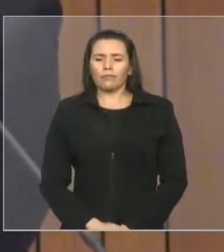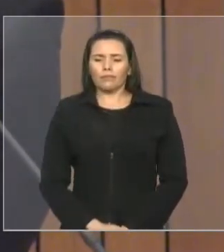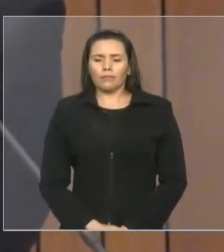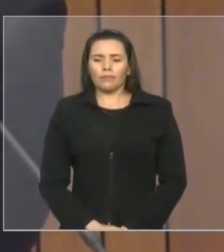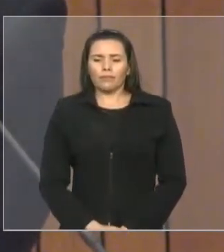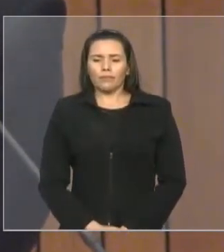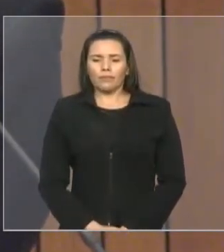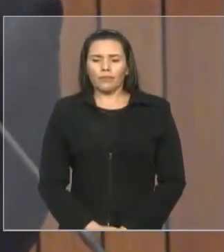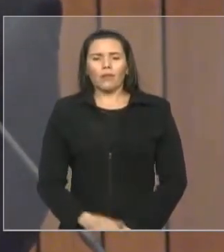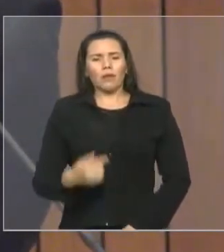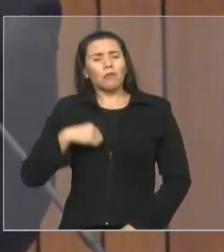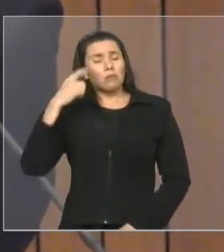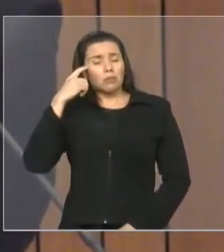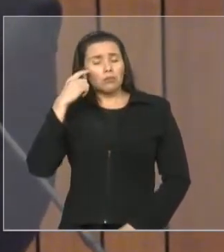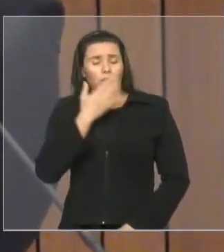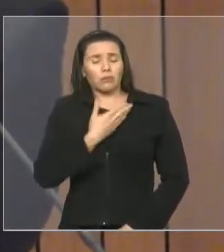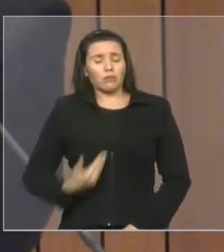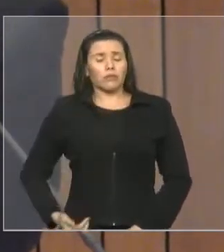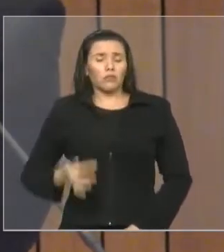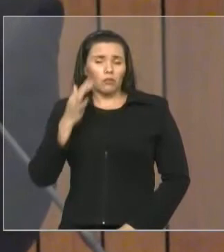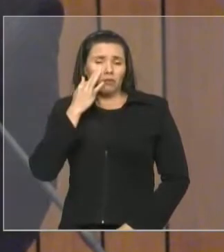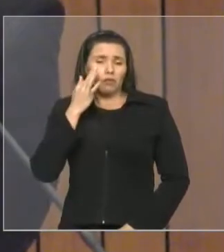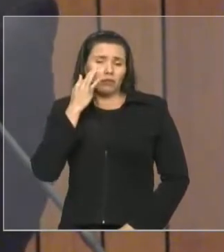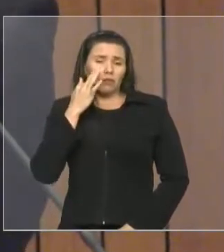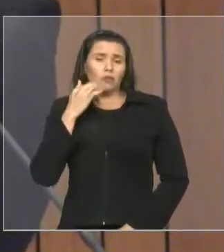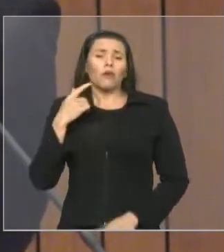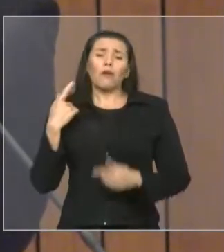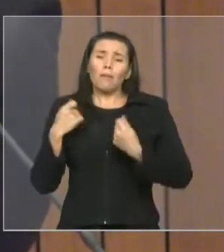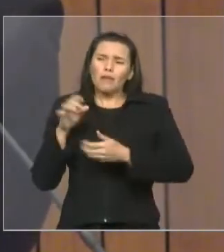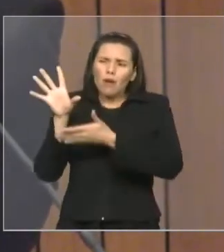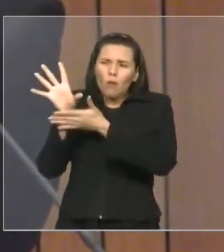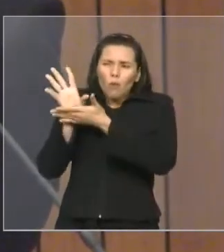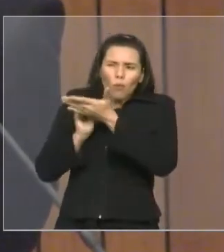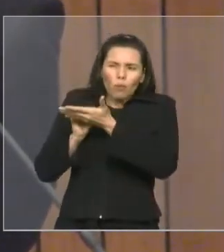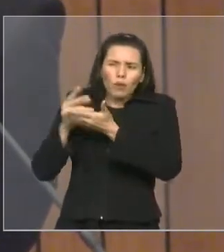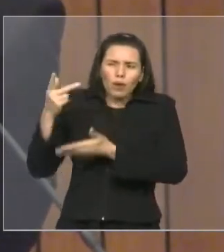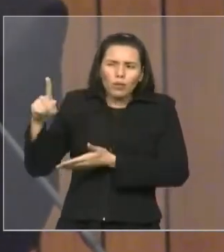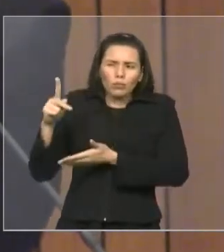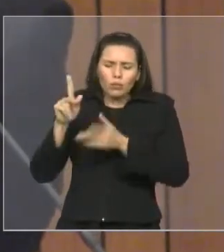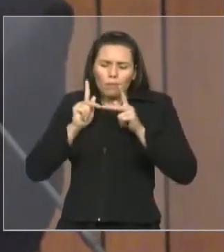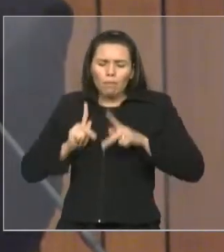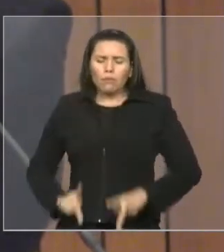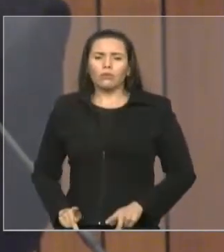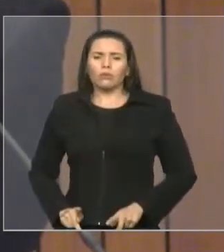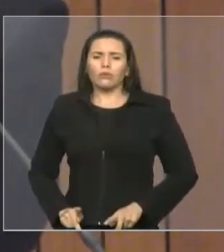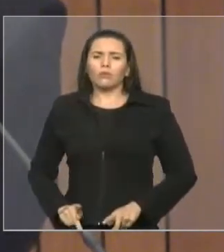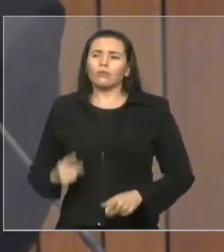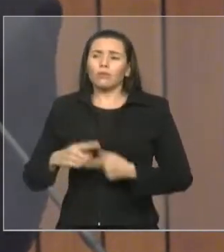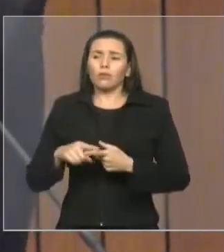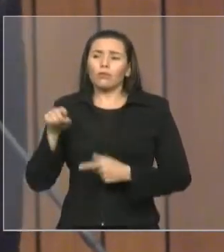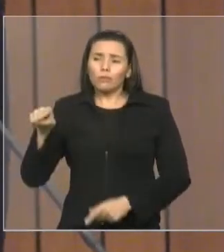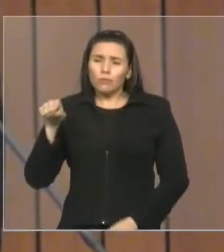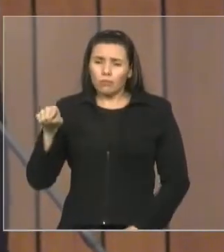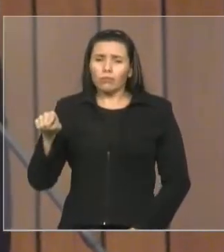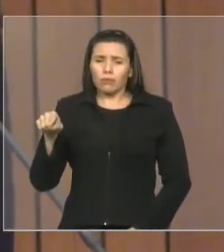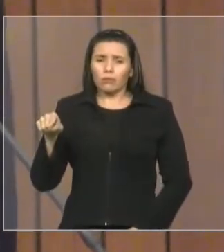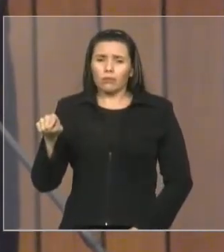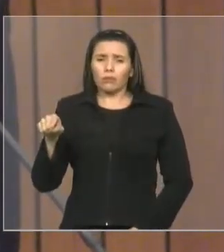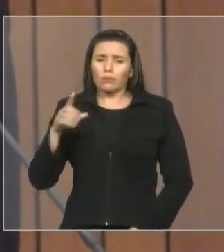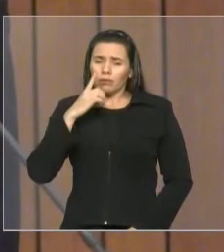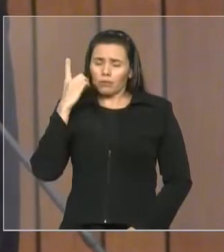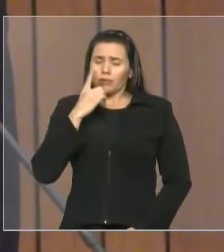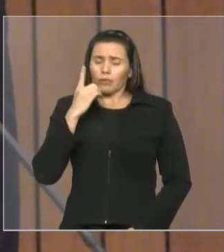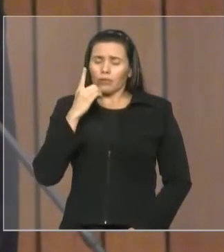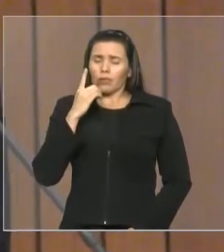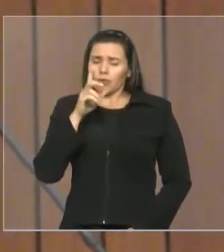aprender com Vossa Excelência, porque Vossa Excelência sempre foi incapaz de fazer algo para prejudicar